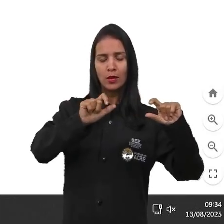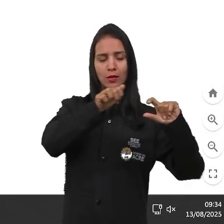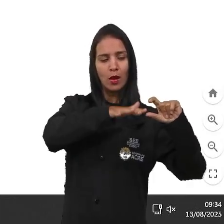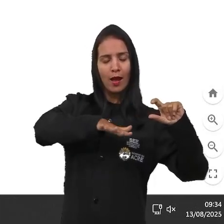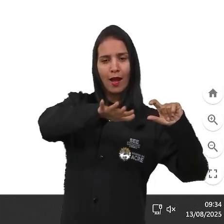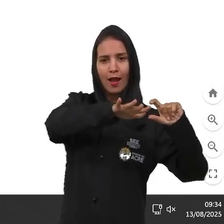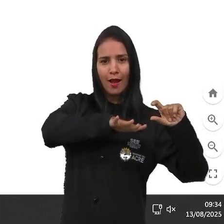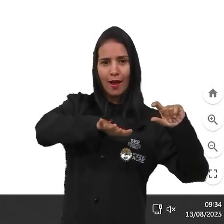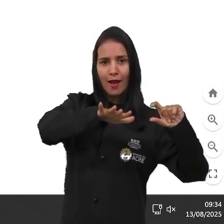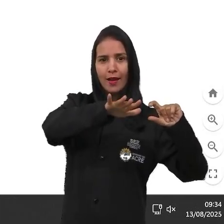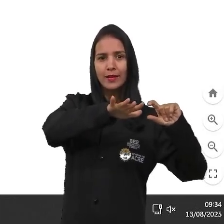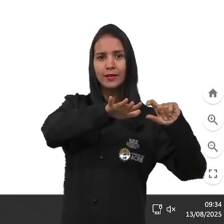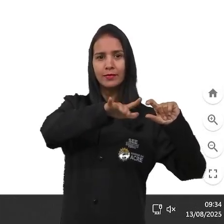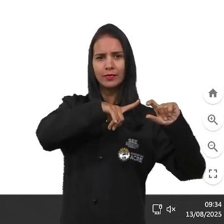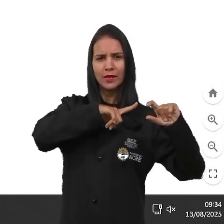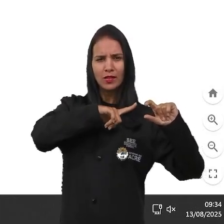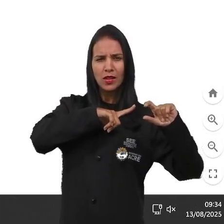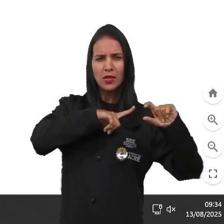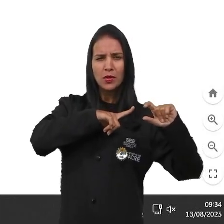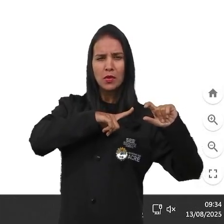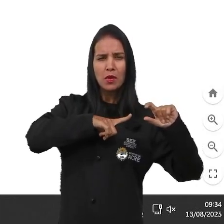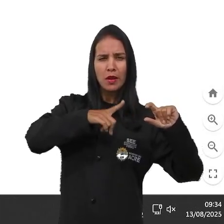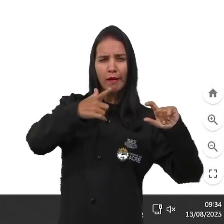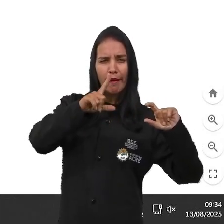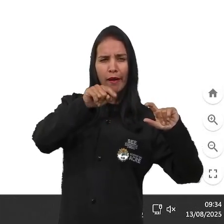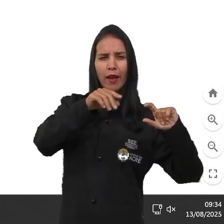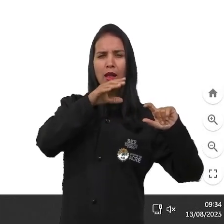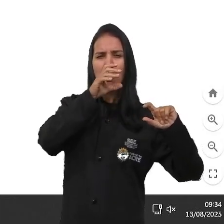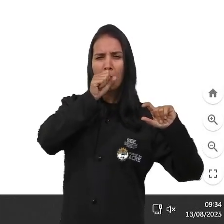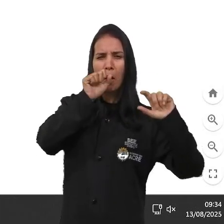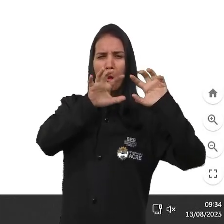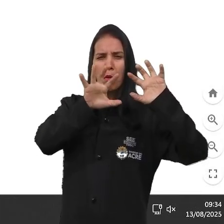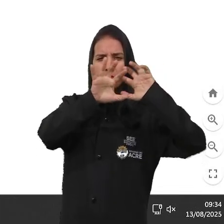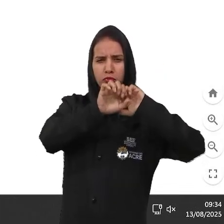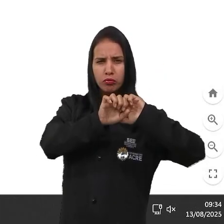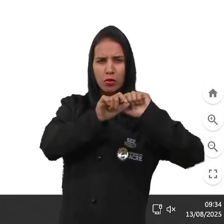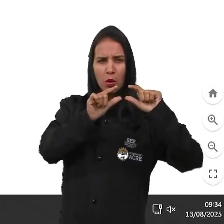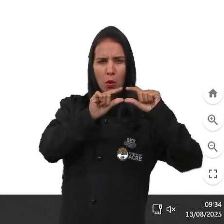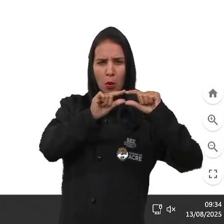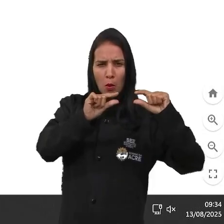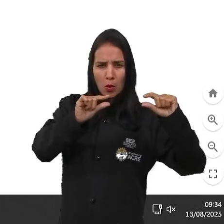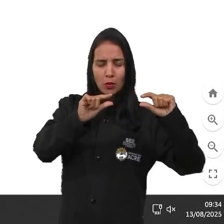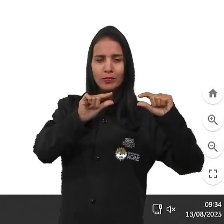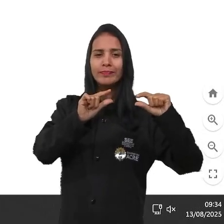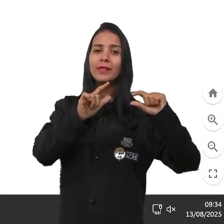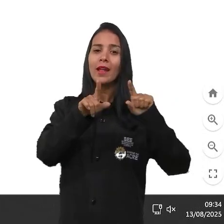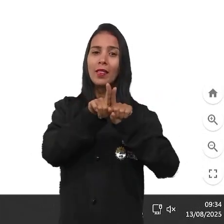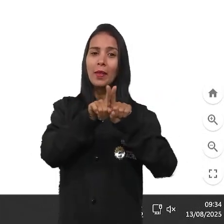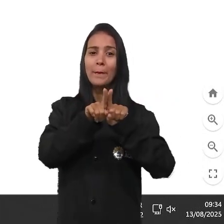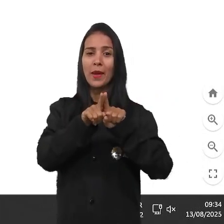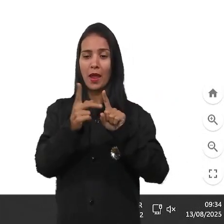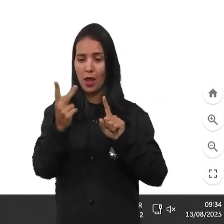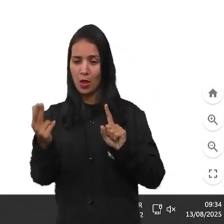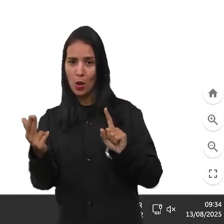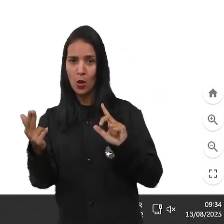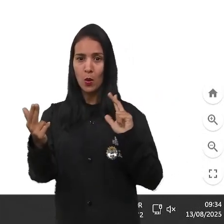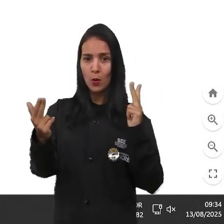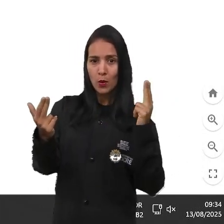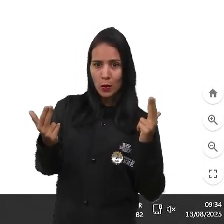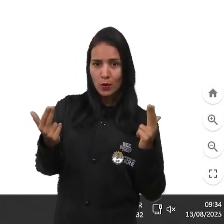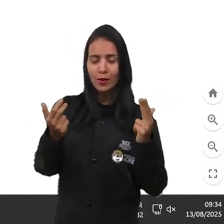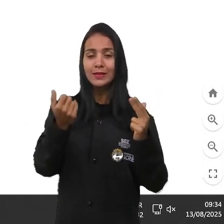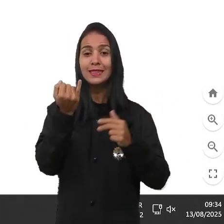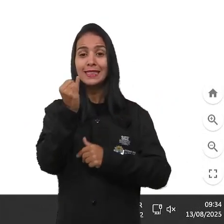um laranja escuro nos dois sólidos. E eles estão tendo a mesma área, aqui indicado por 4. Em qualquer que seja